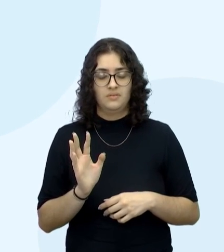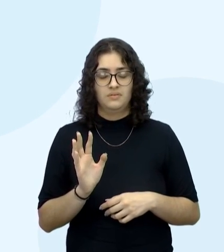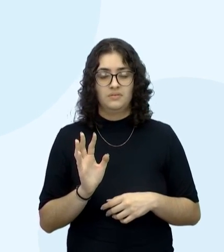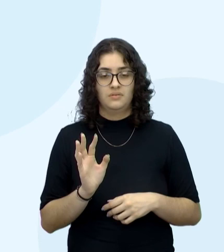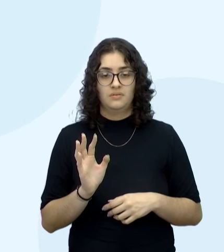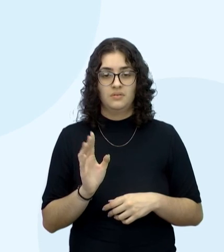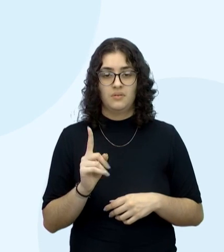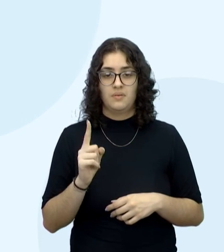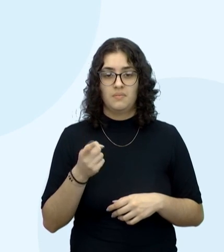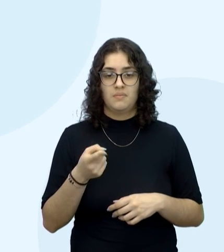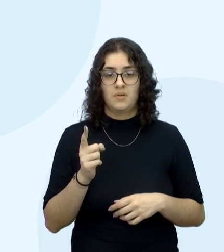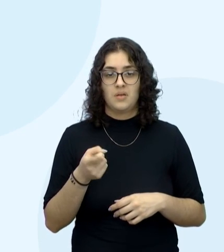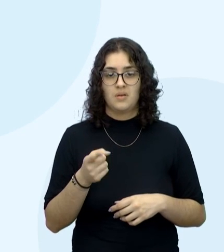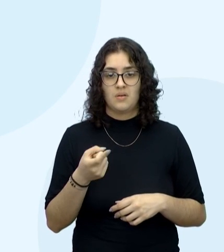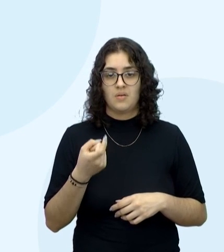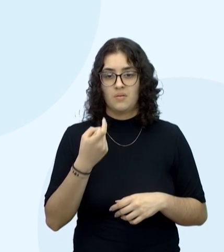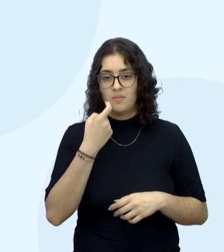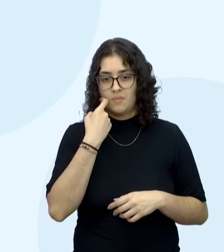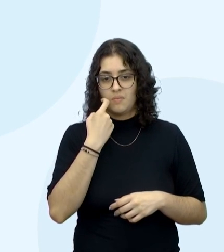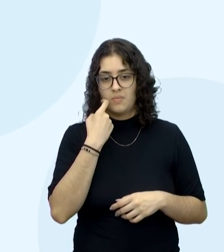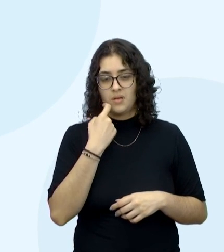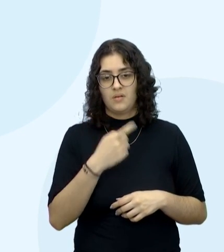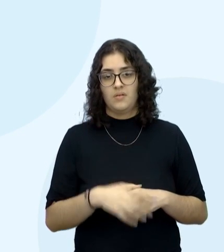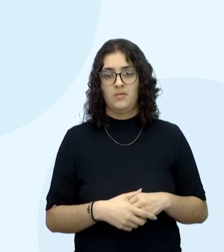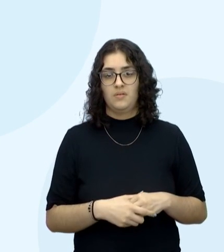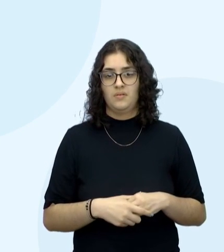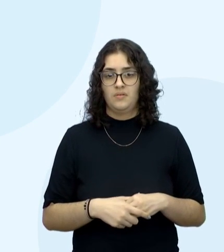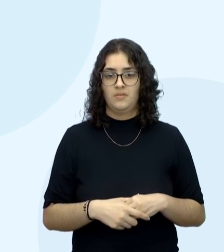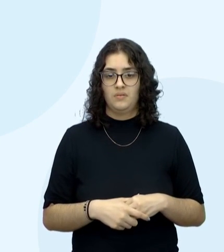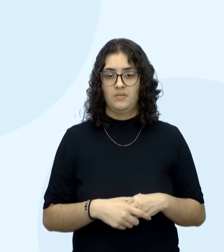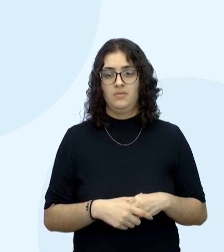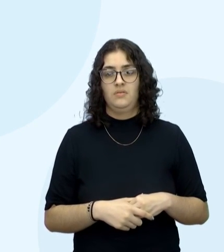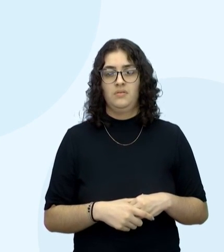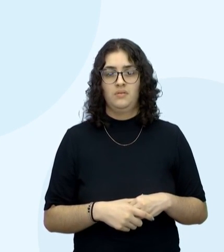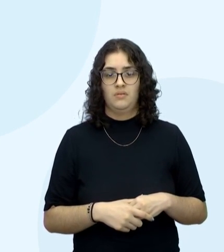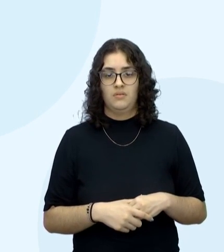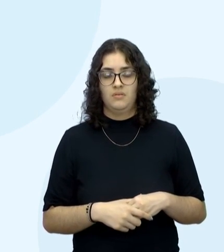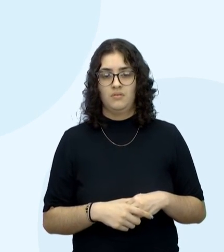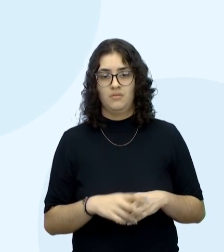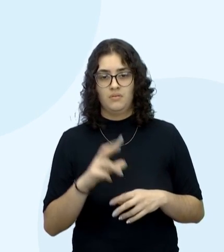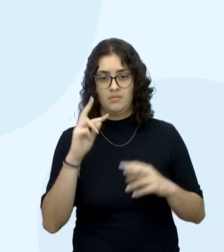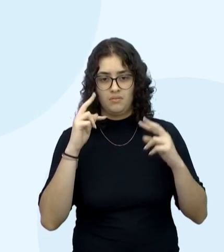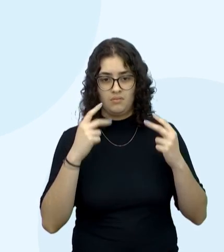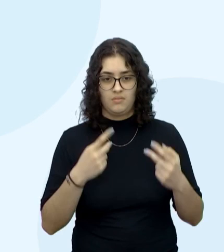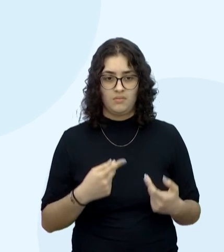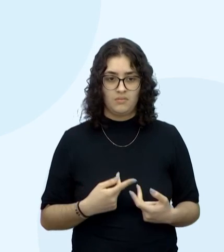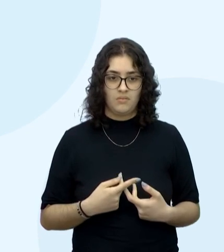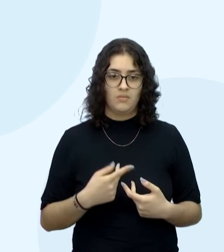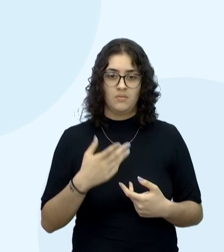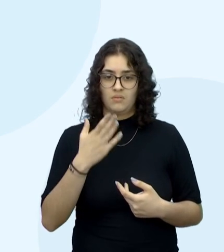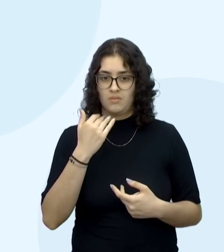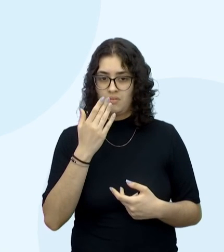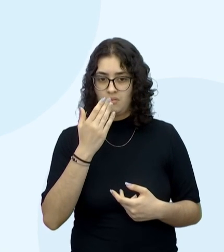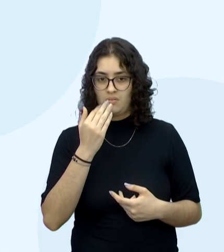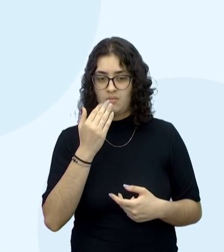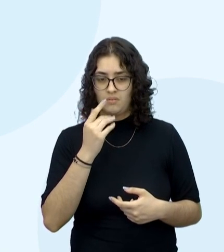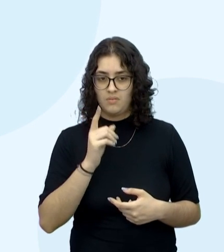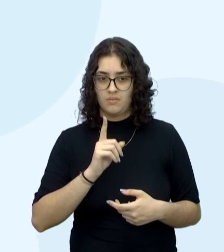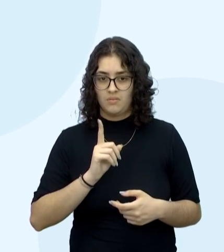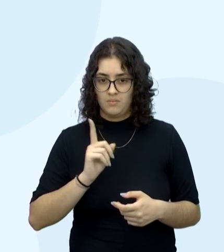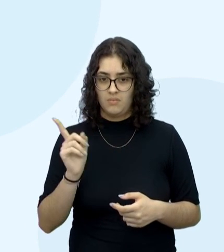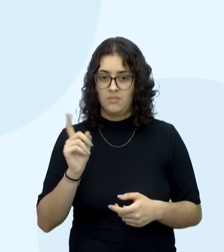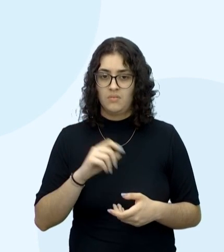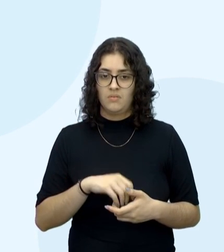consome 1000 moléculas de todos os peixinhos que ele comeu. Na hora que o ser humano vai comer lá no restaurante carne de